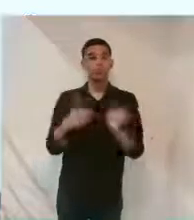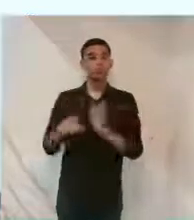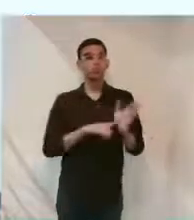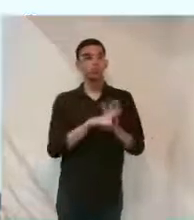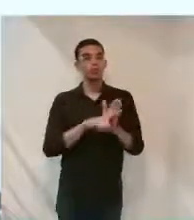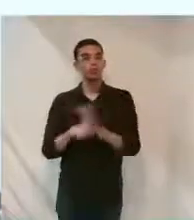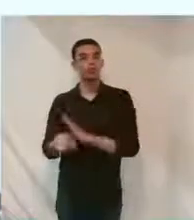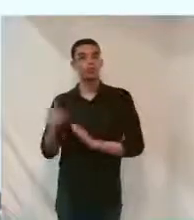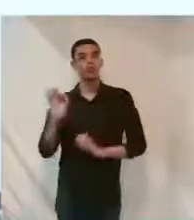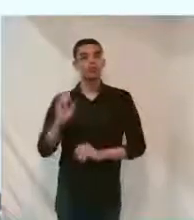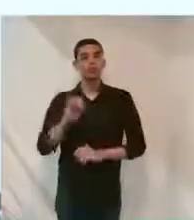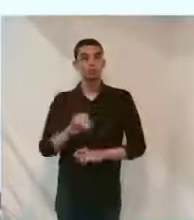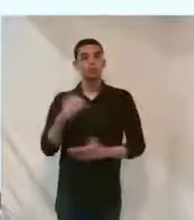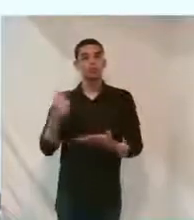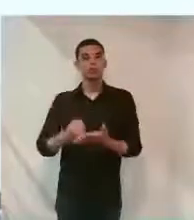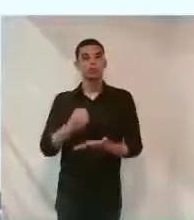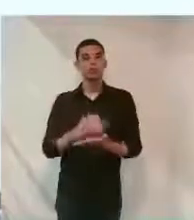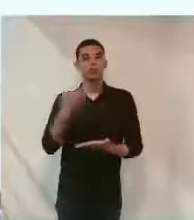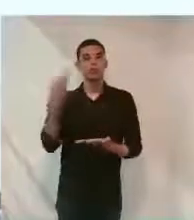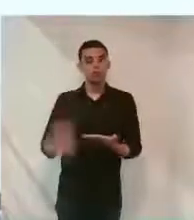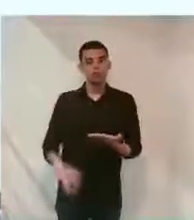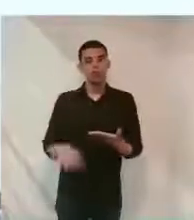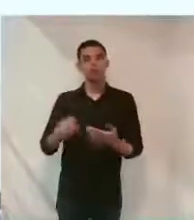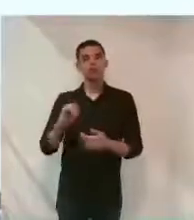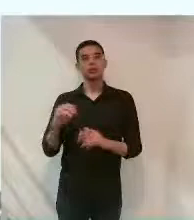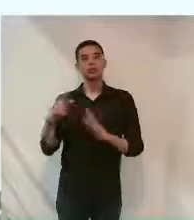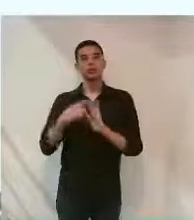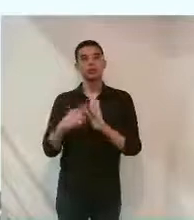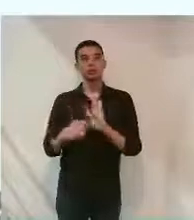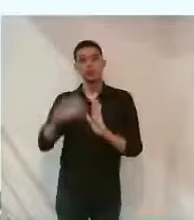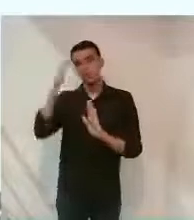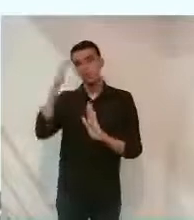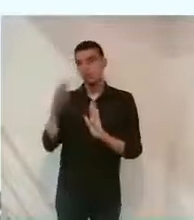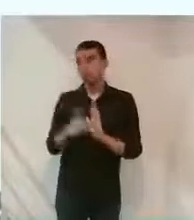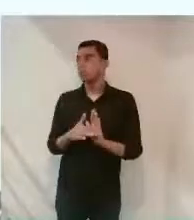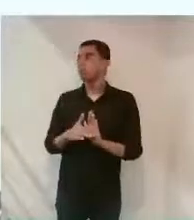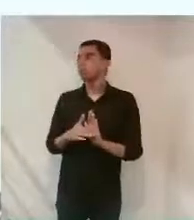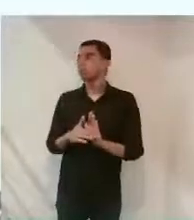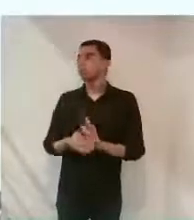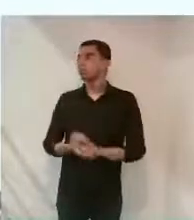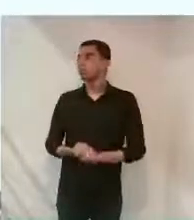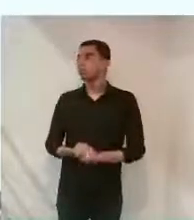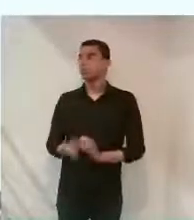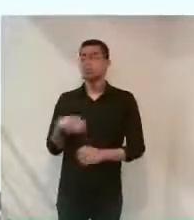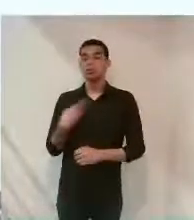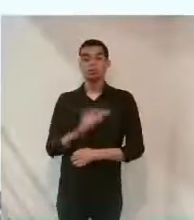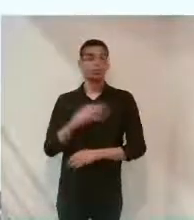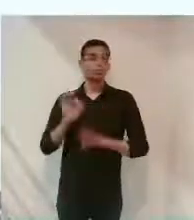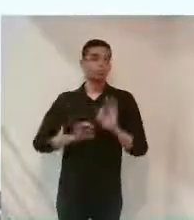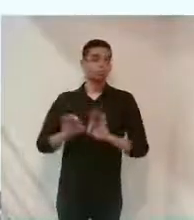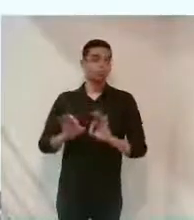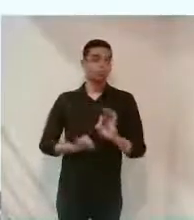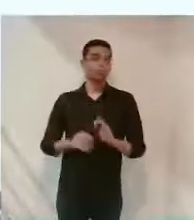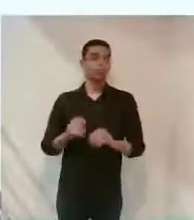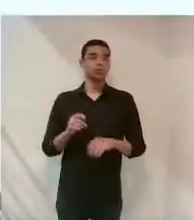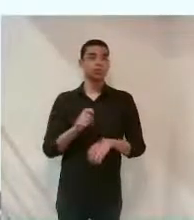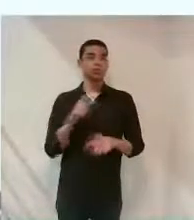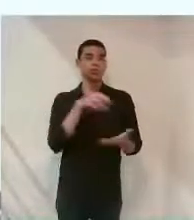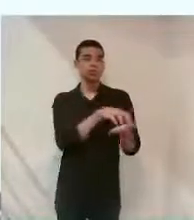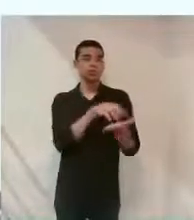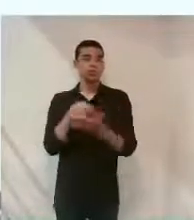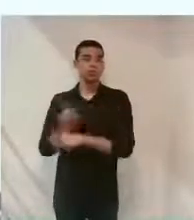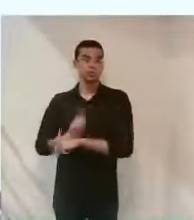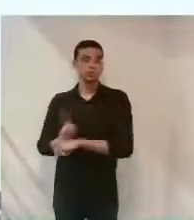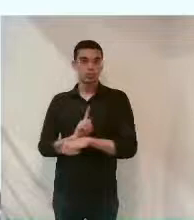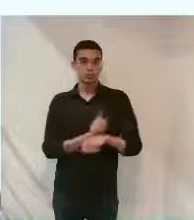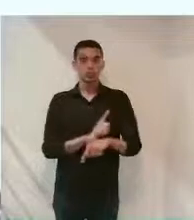de regularidade, de documentação, de cumprimento de regras de compliance que são realizadas pelas entidades gestoras, processo de